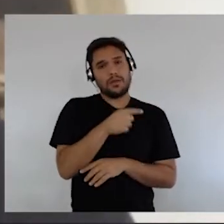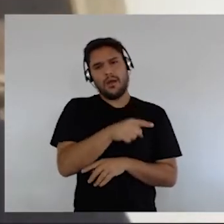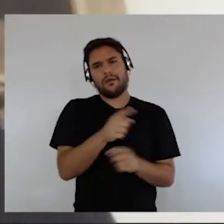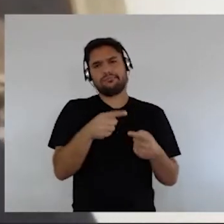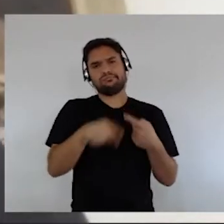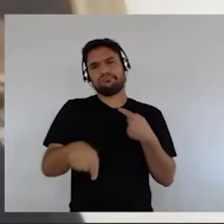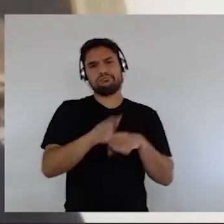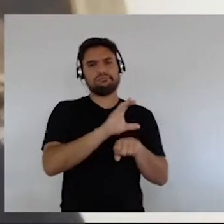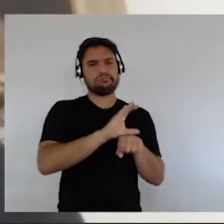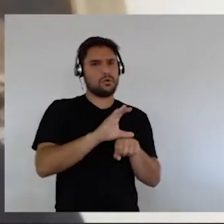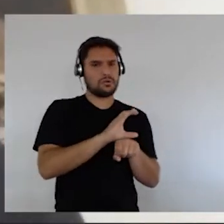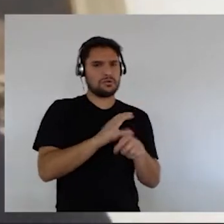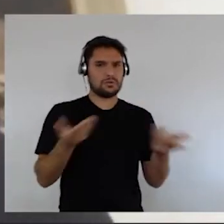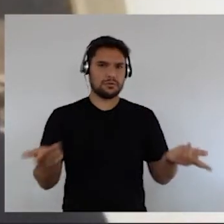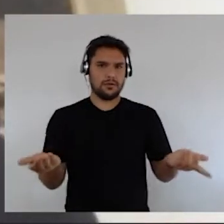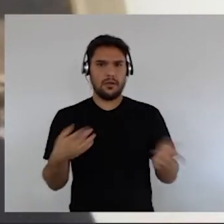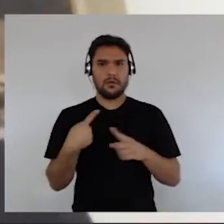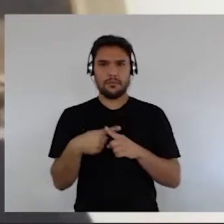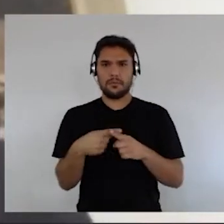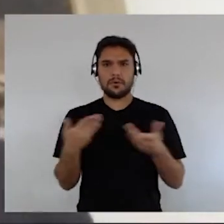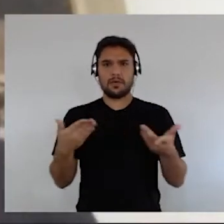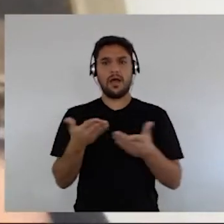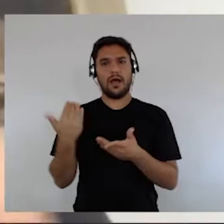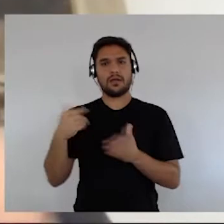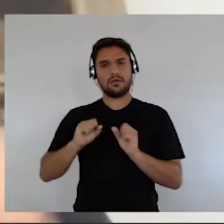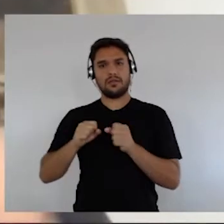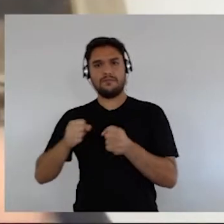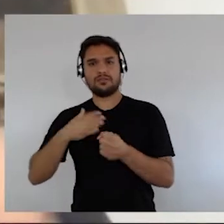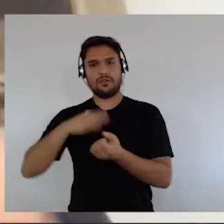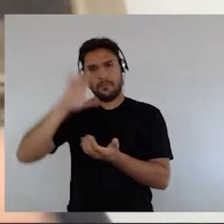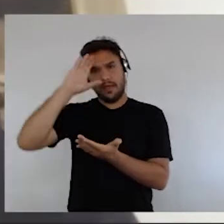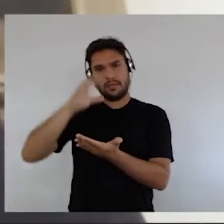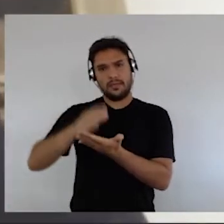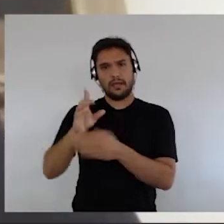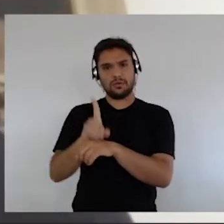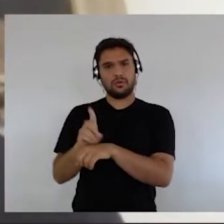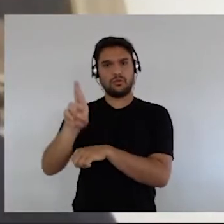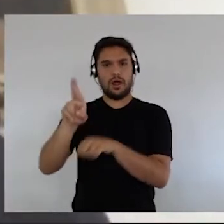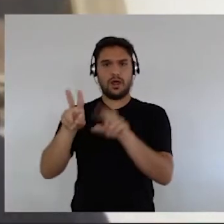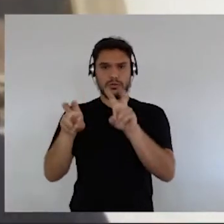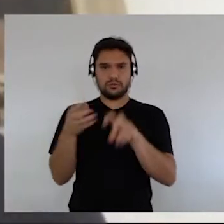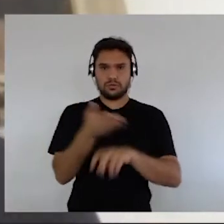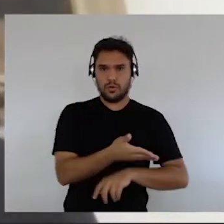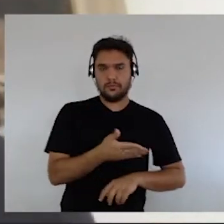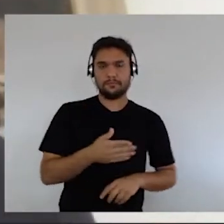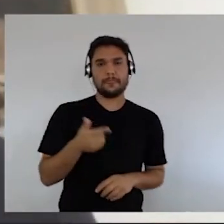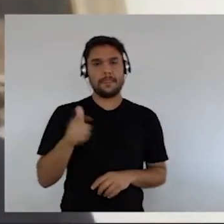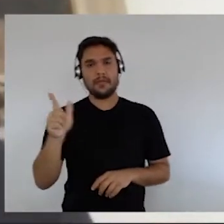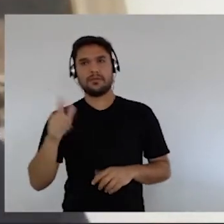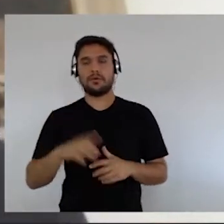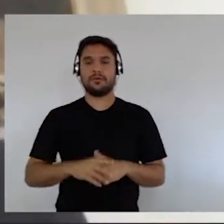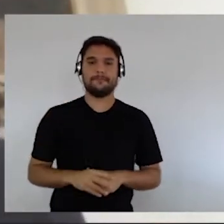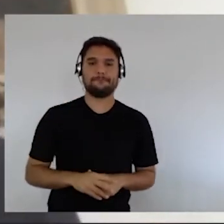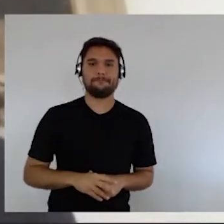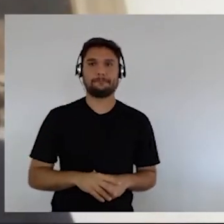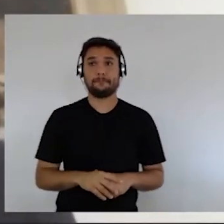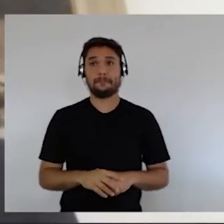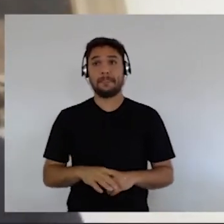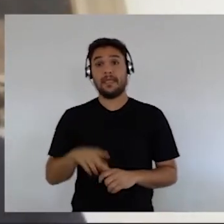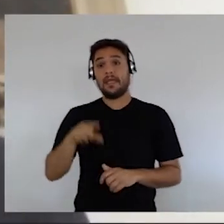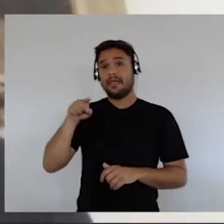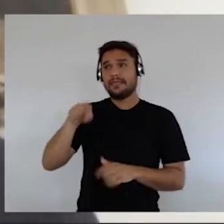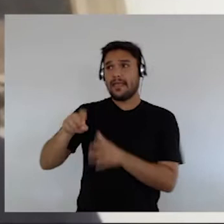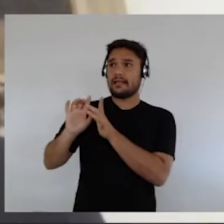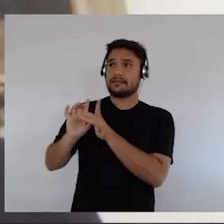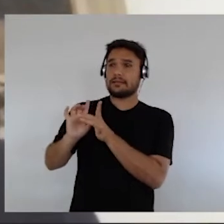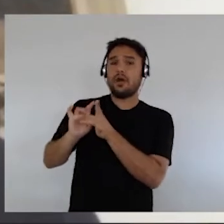inconstitucional, diga-se de passagem, conforme defendi em minha tese de doutorado sobre o assunto. entre outras previsões. Nesse contexto,